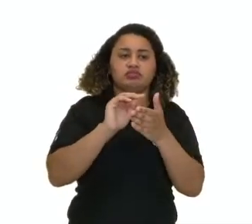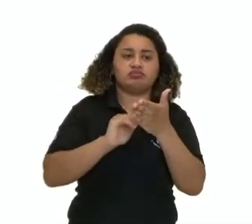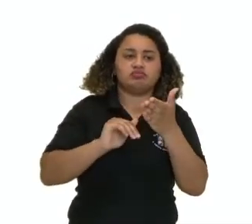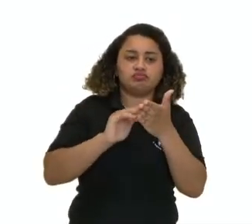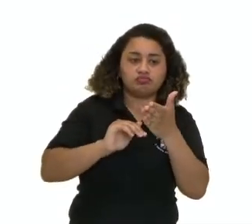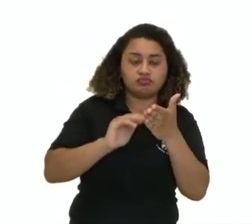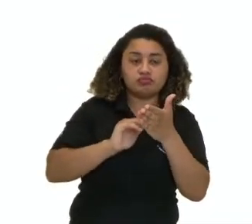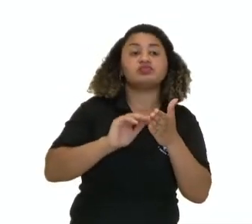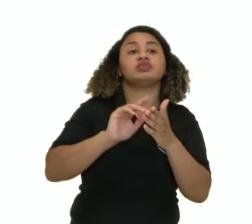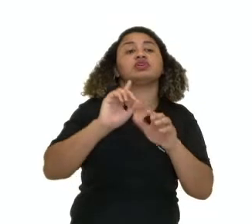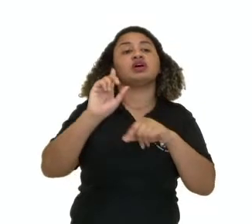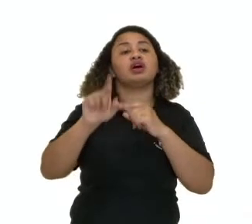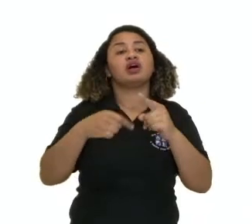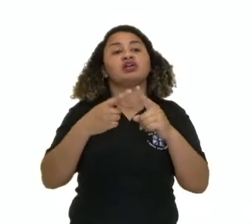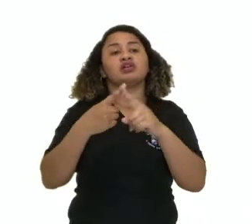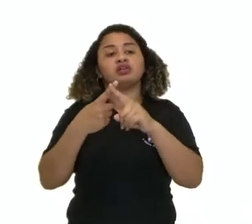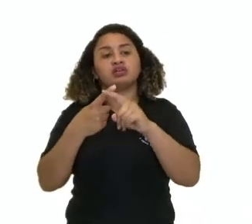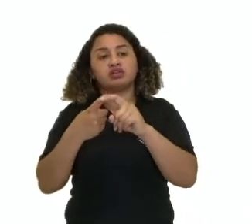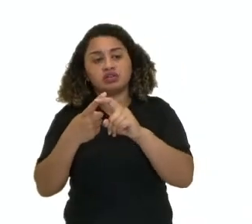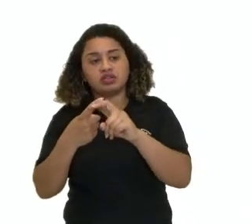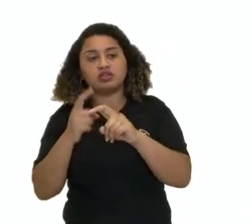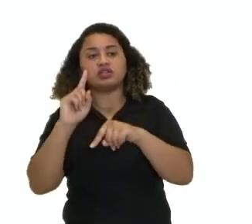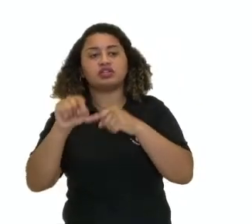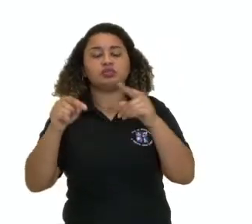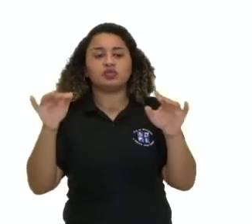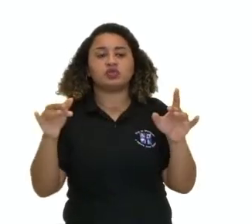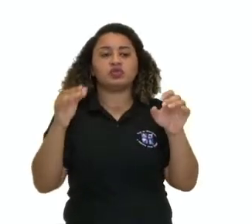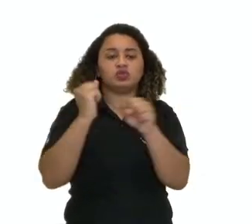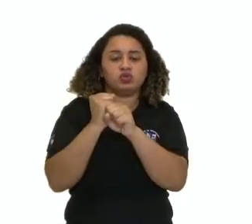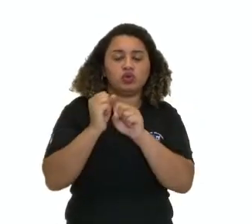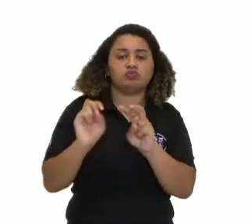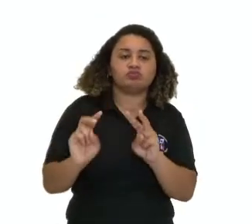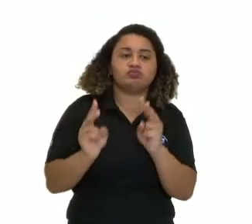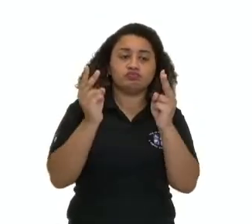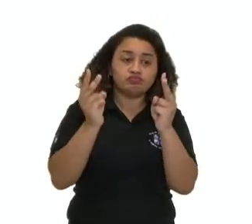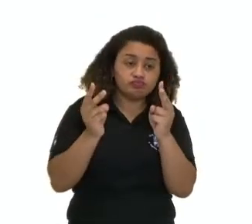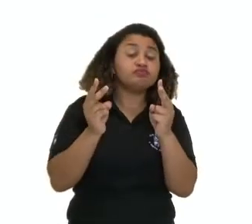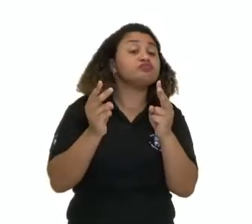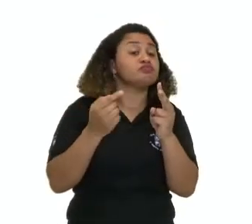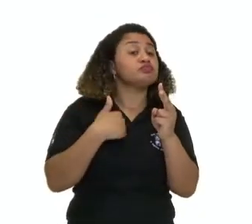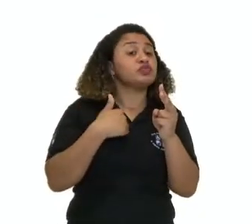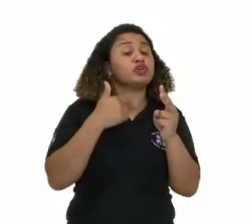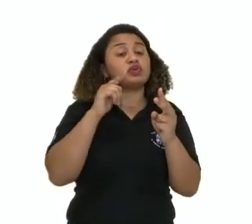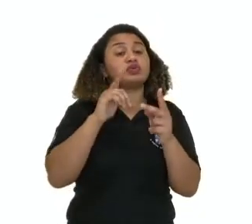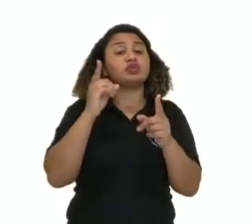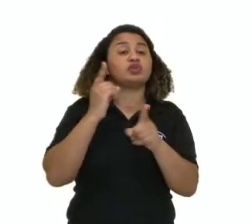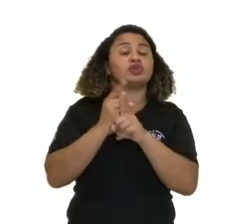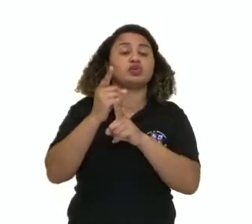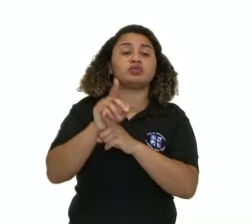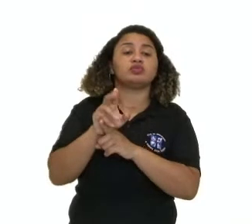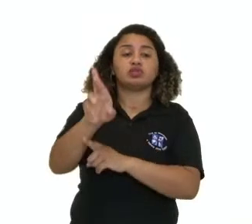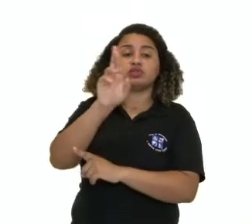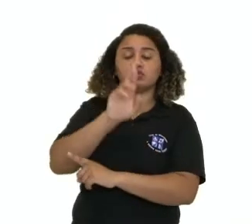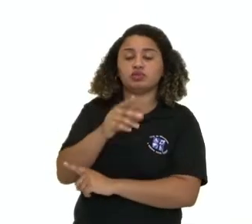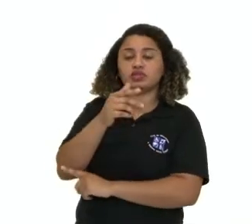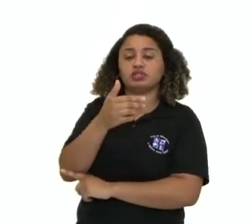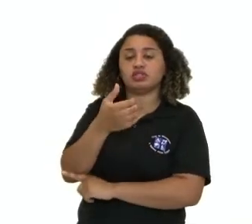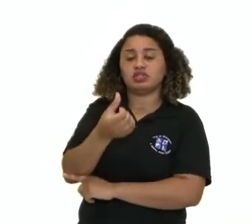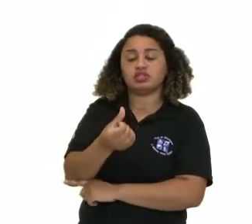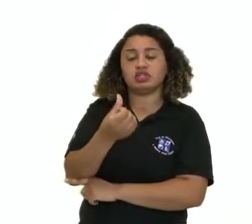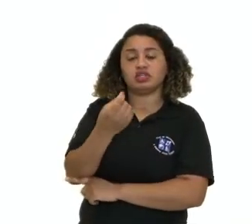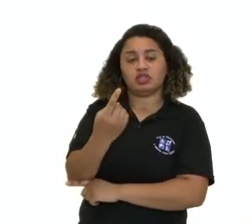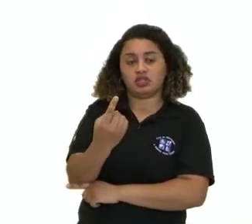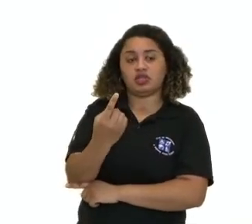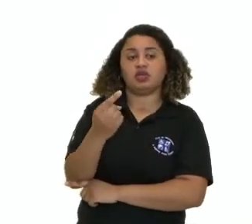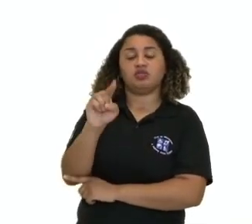estará na posição 10. O meu A1 é 50,25 mais o n, que é o